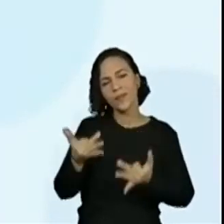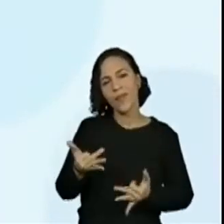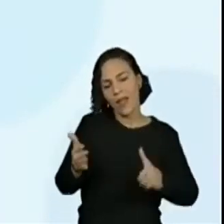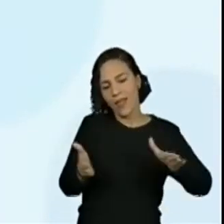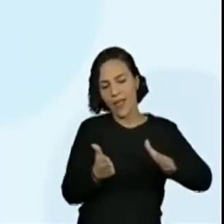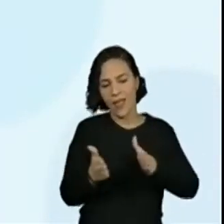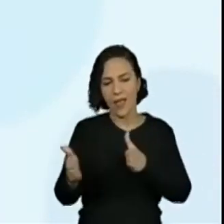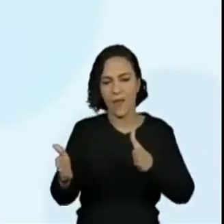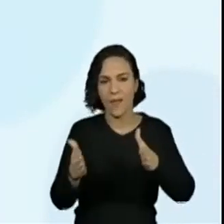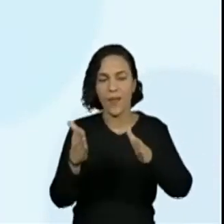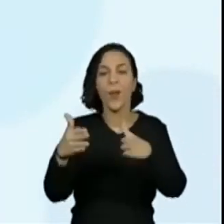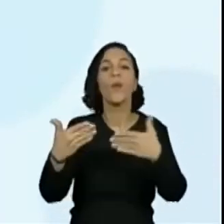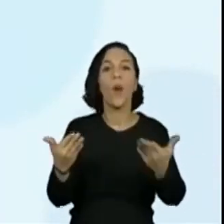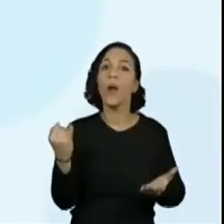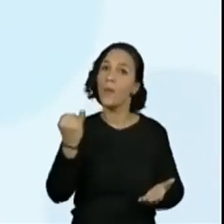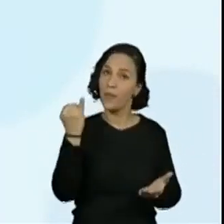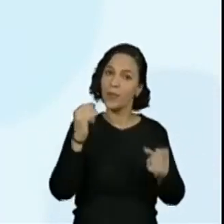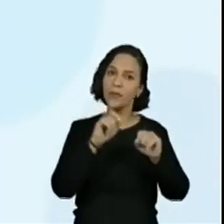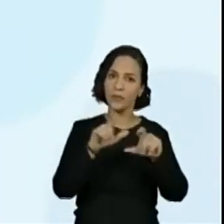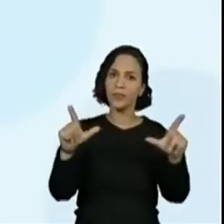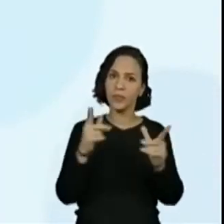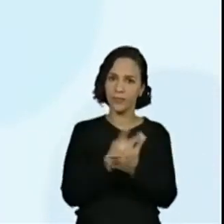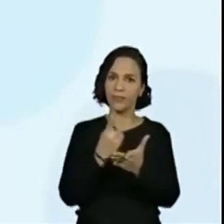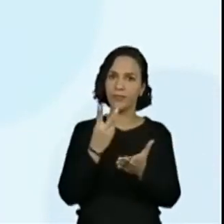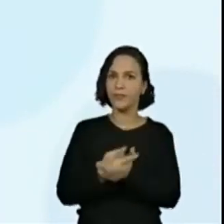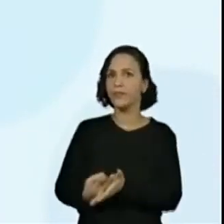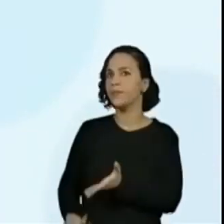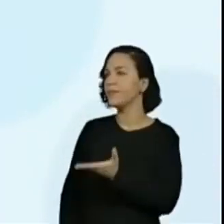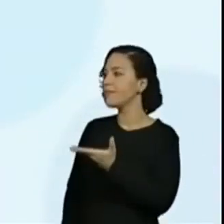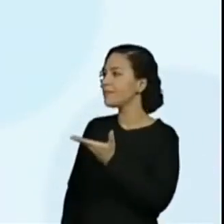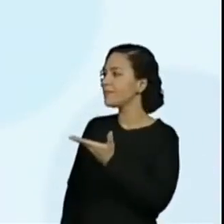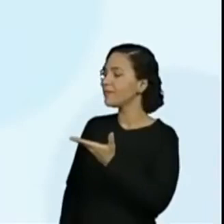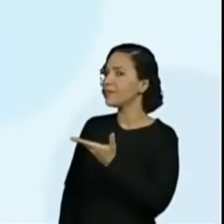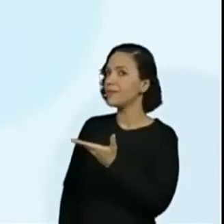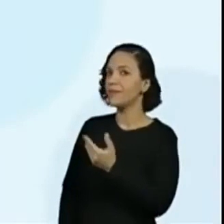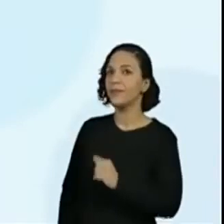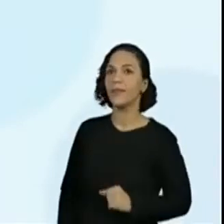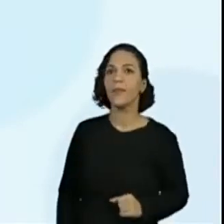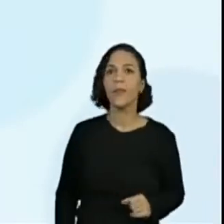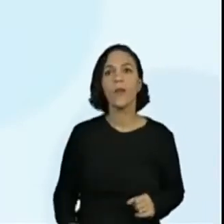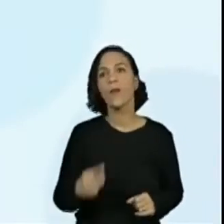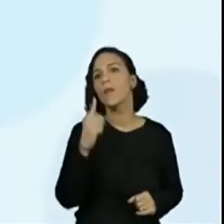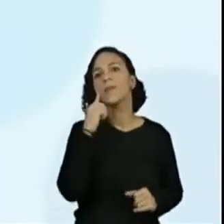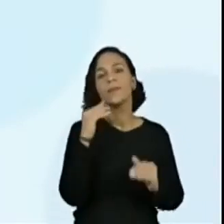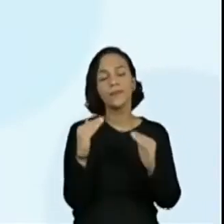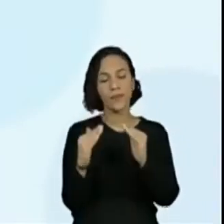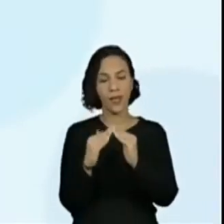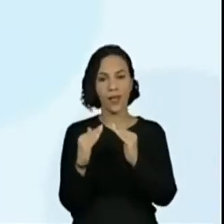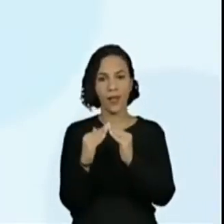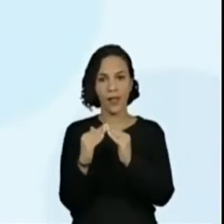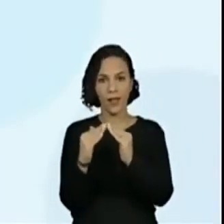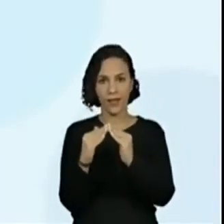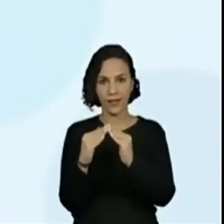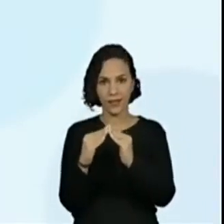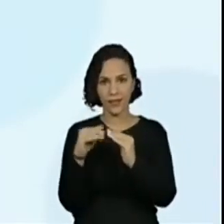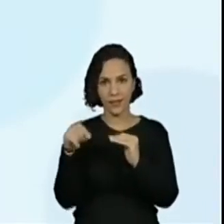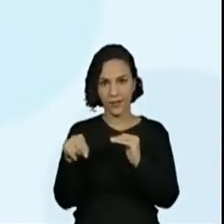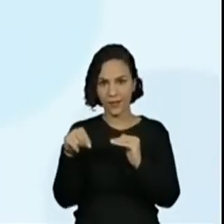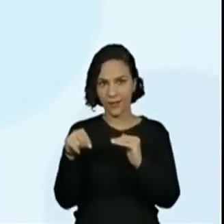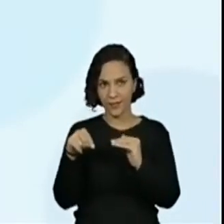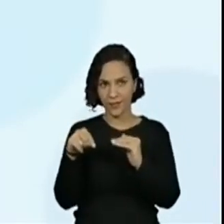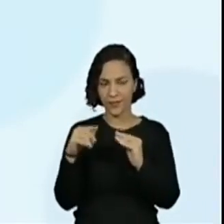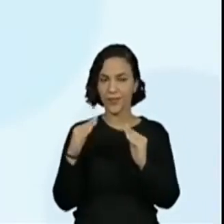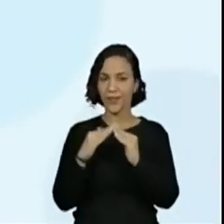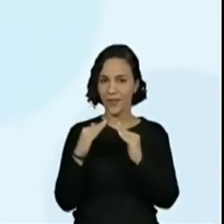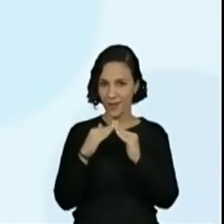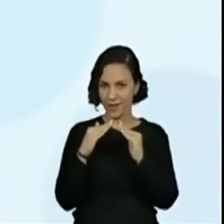para a imagem, que acho que isso é importante, não é? Sim. Então, olha lá, para ir da casa, que a gente já falou, para eles